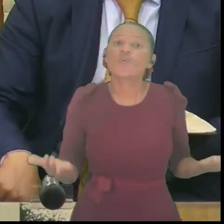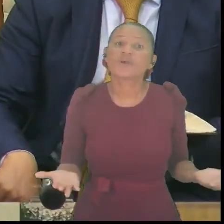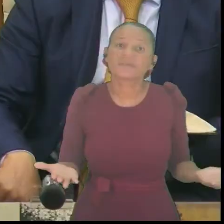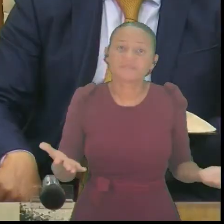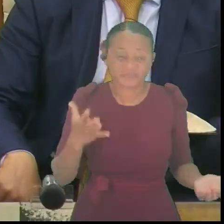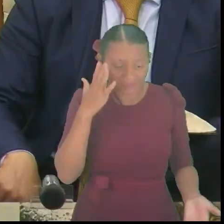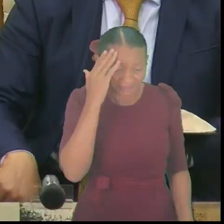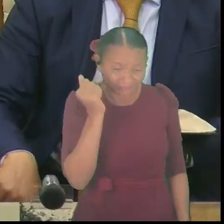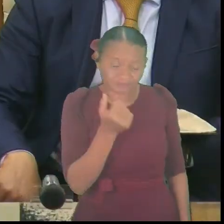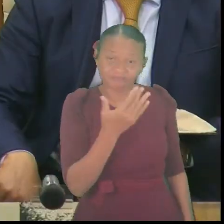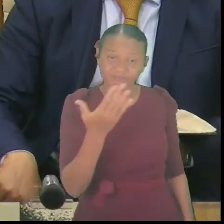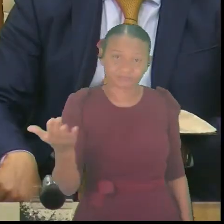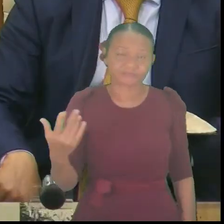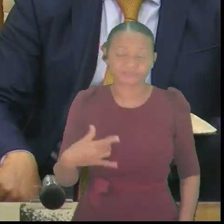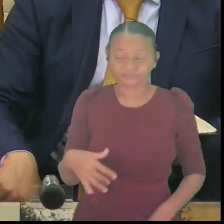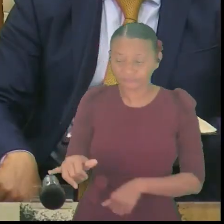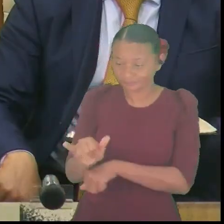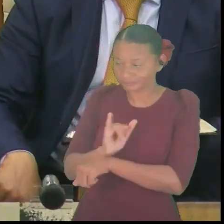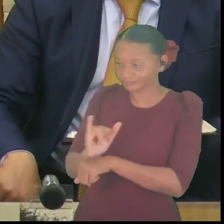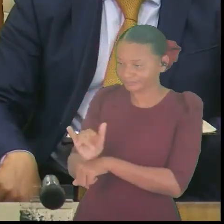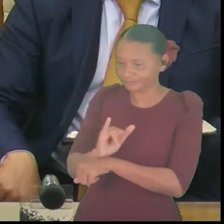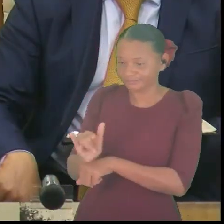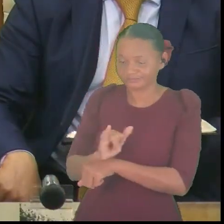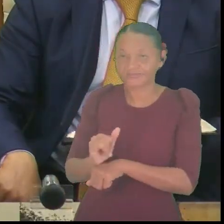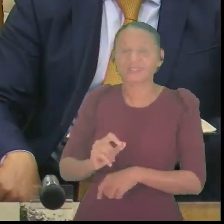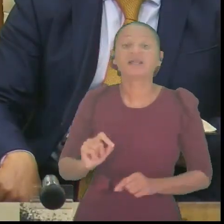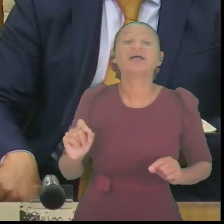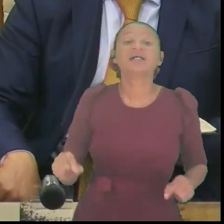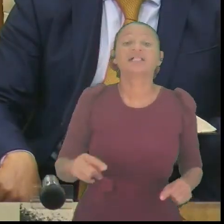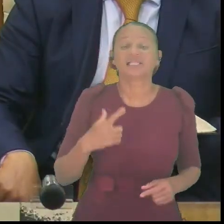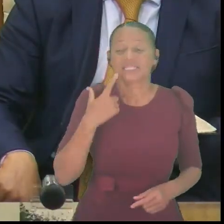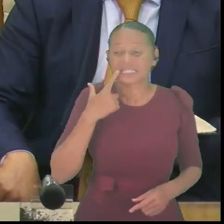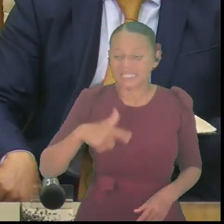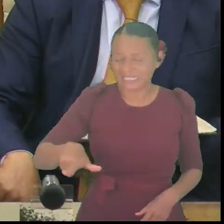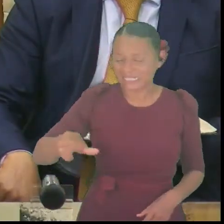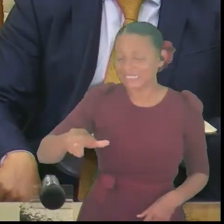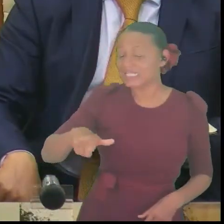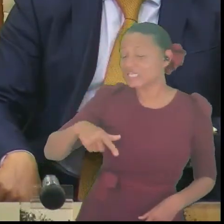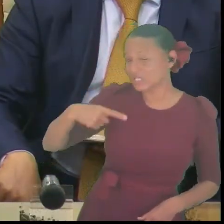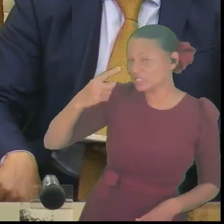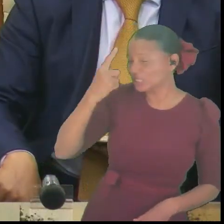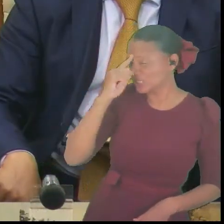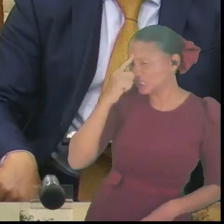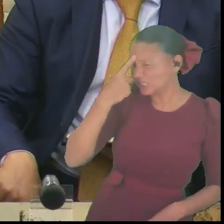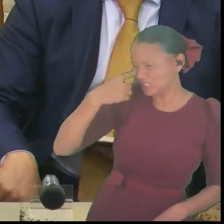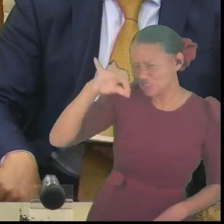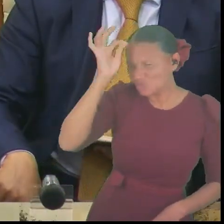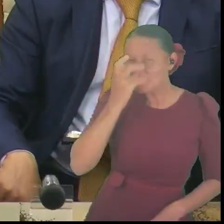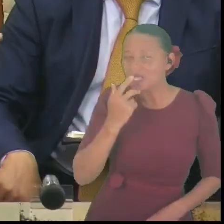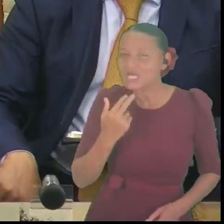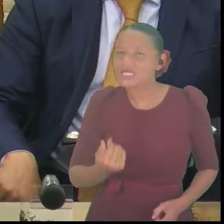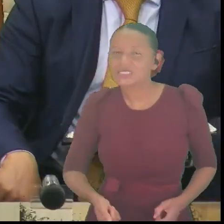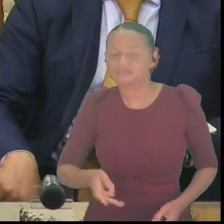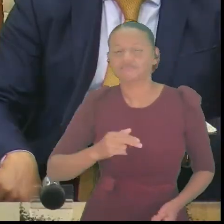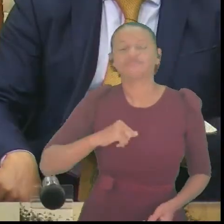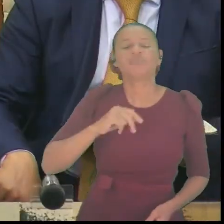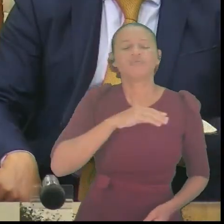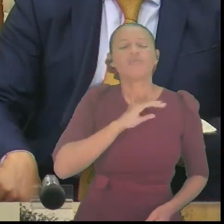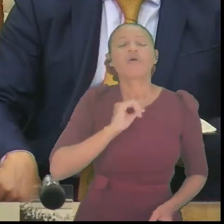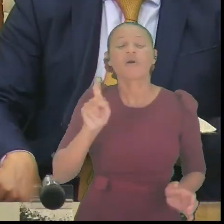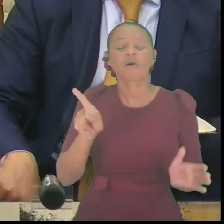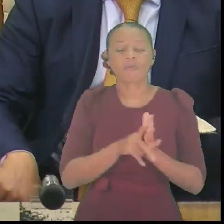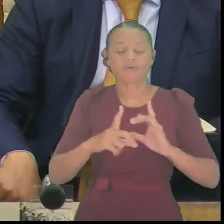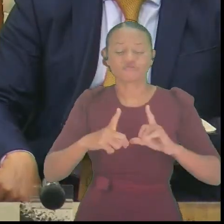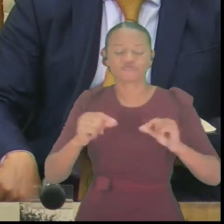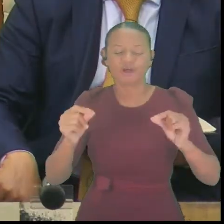Sabia que se você entrar no YouTube e colocar lá indiano falando em língua, americano falando em língua, japonês falando em língua, brasileiro falando em língua,